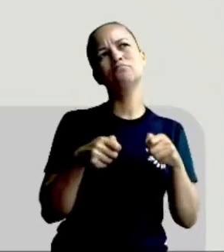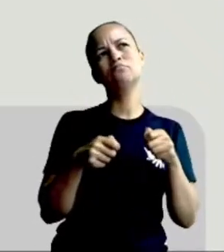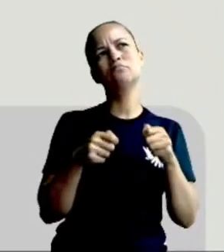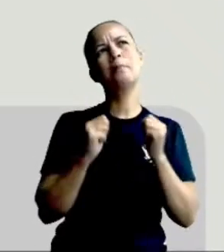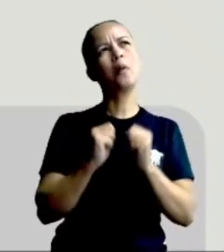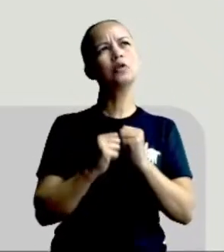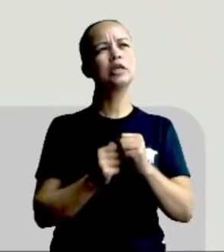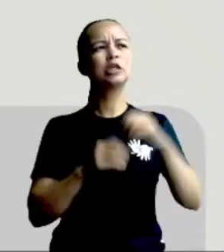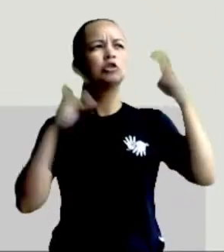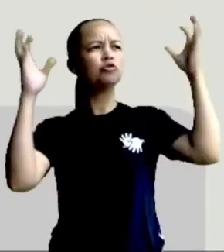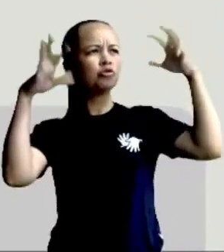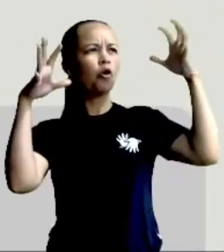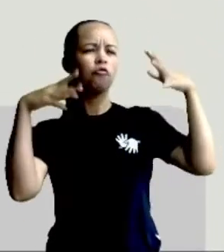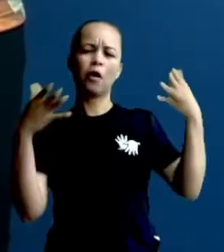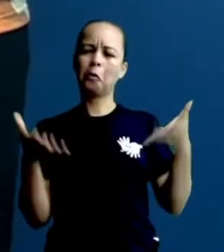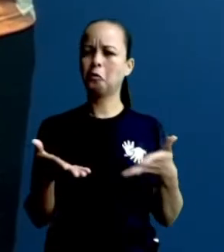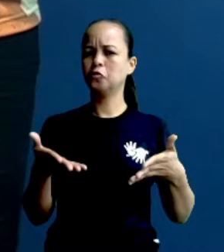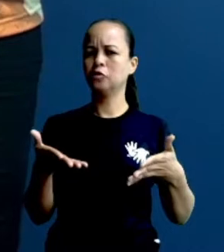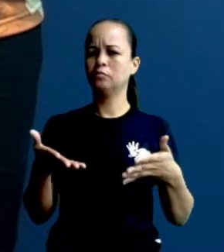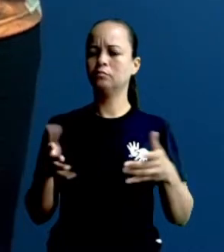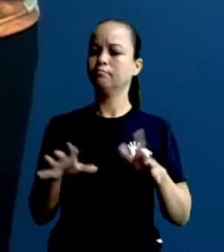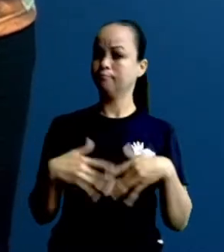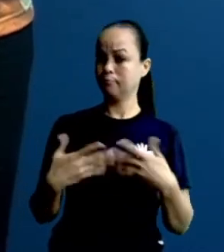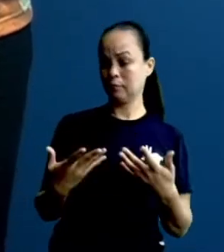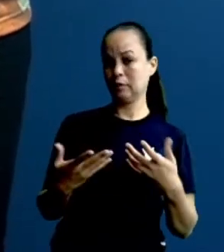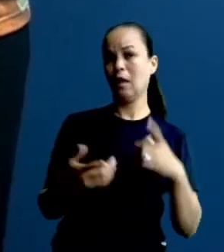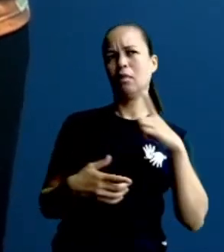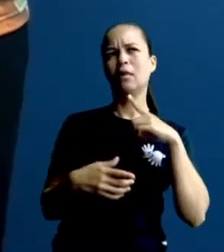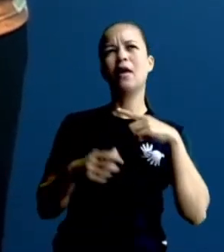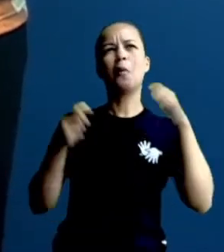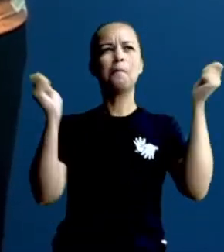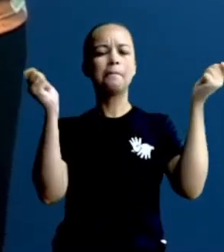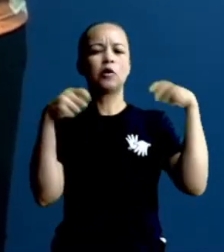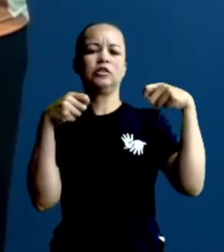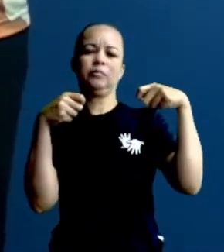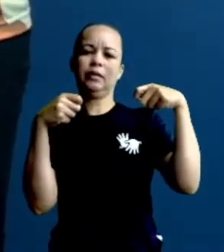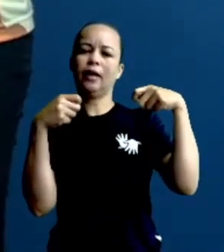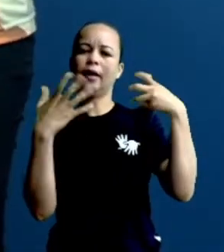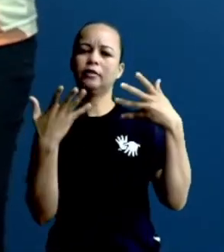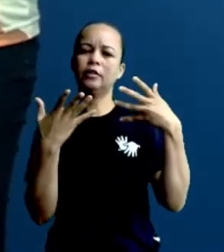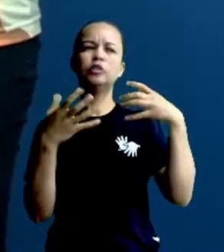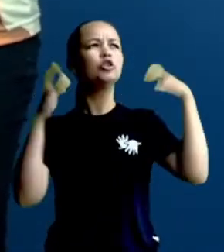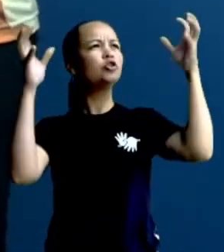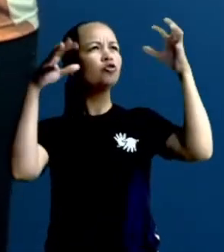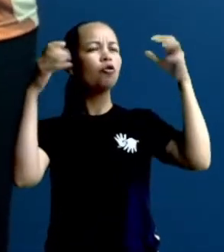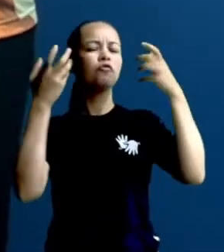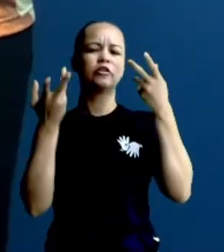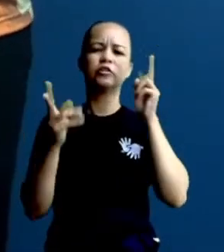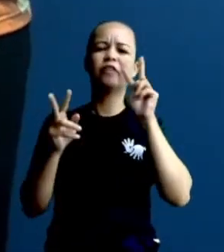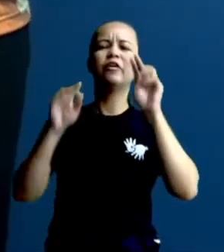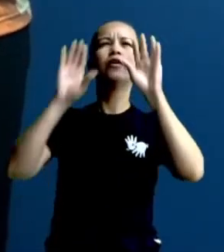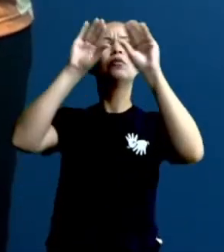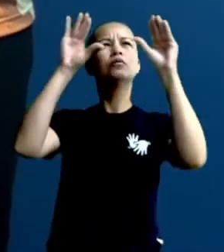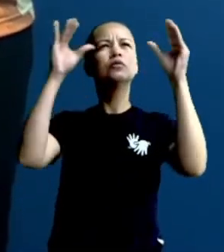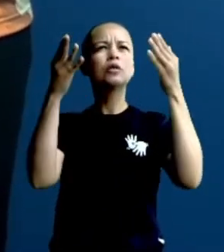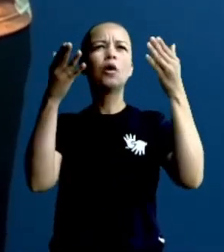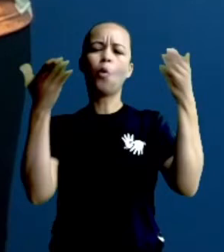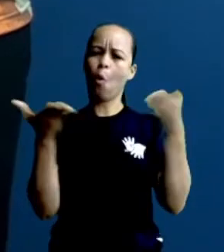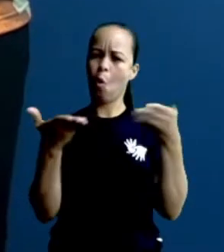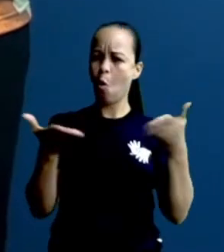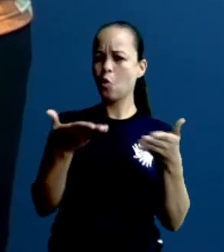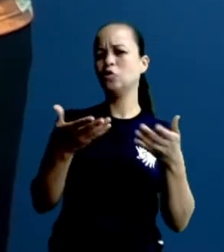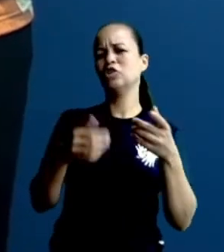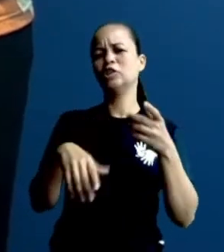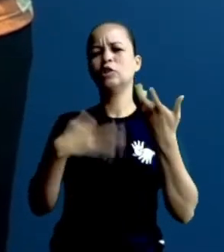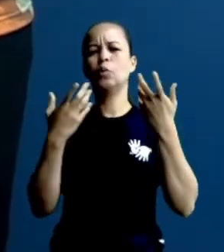Há possibilidade de chuva, mas não é certeza que vai chover. A gente está olhando ali o tempo nublado, hoje mesmo eu vi o tempo estava